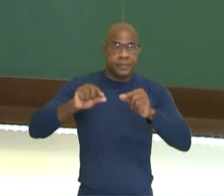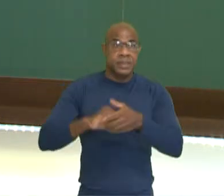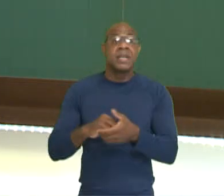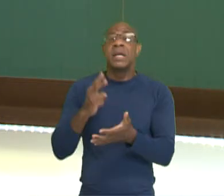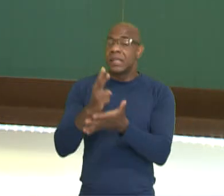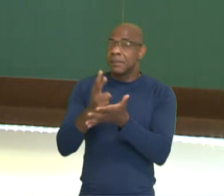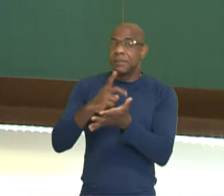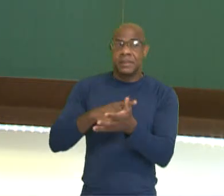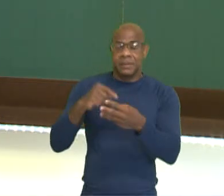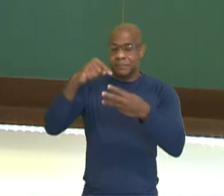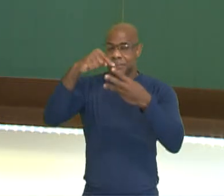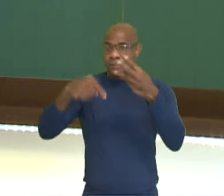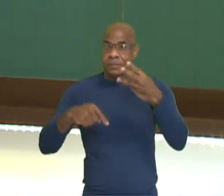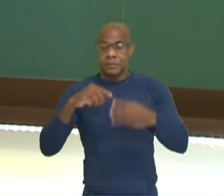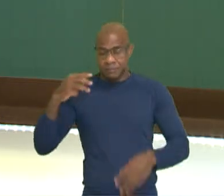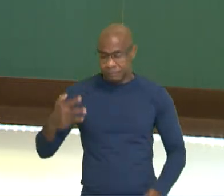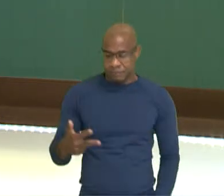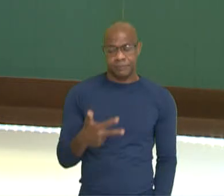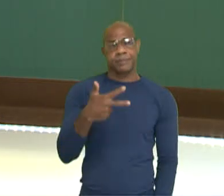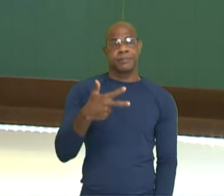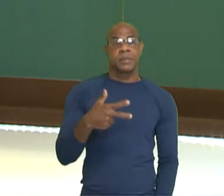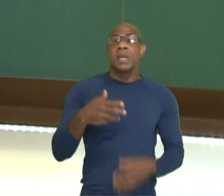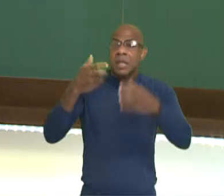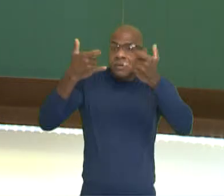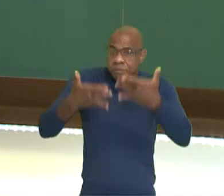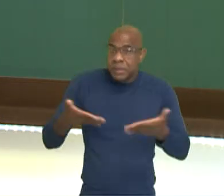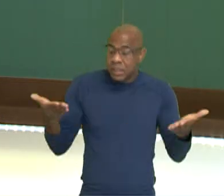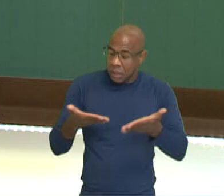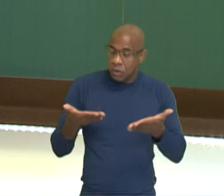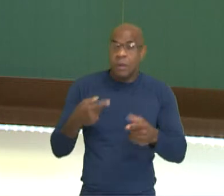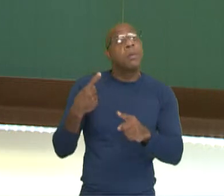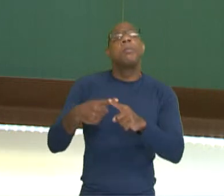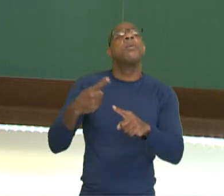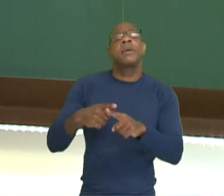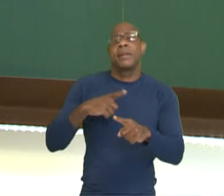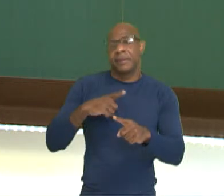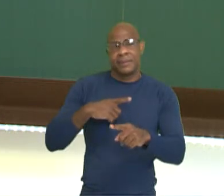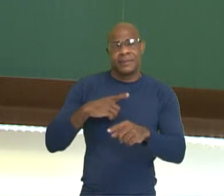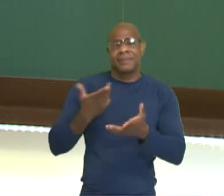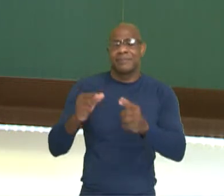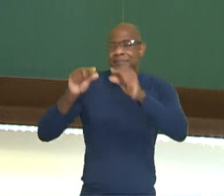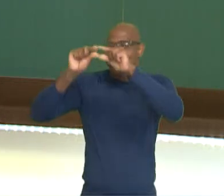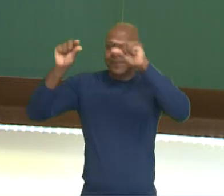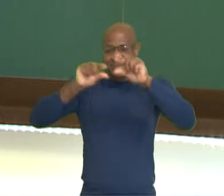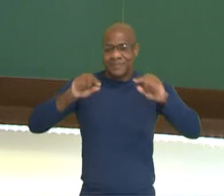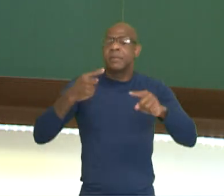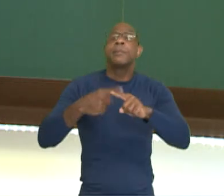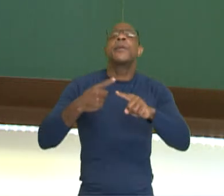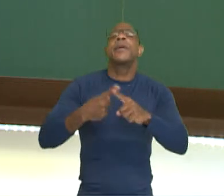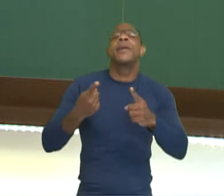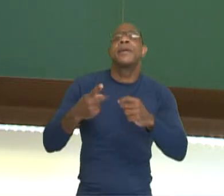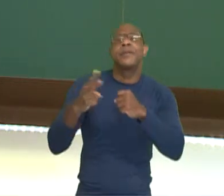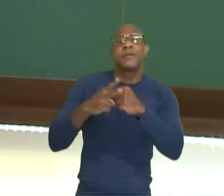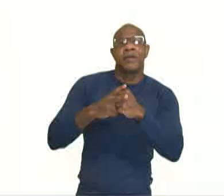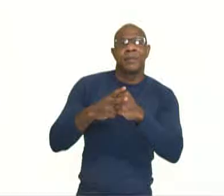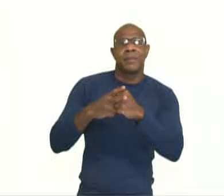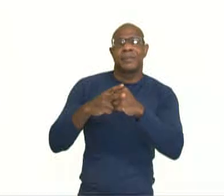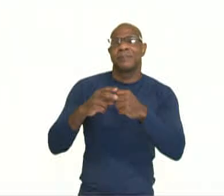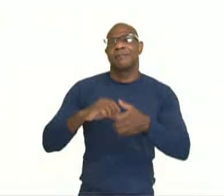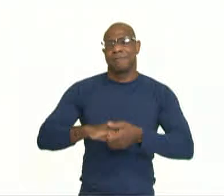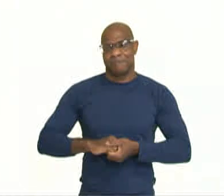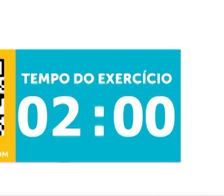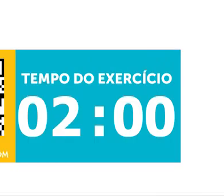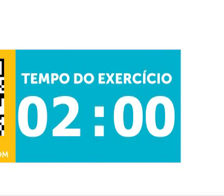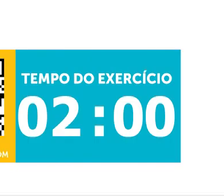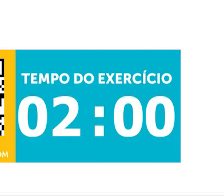tem essas 3 pessoas do discurso. Explica para nós aí, já te dei uma resenha para te ajudar na explicação. Eu já volto.